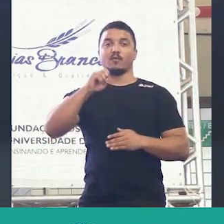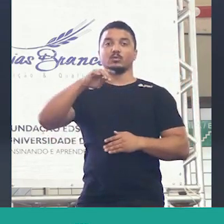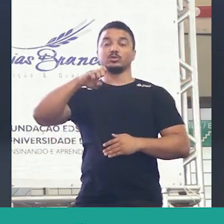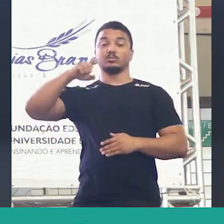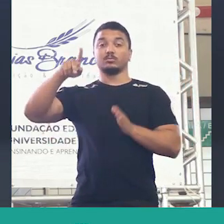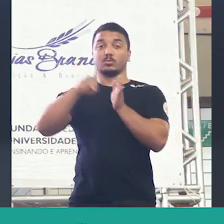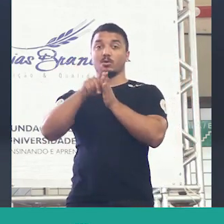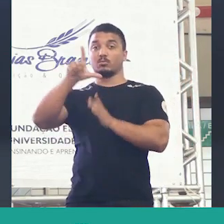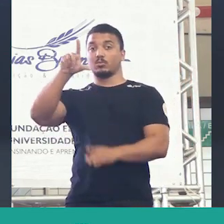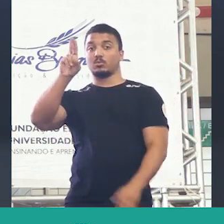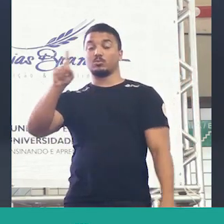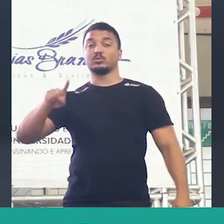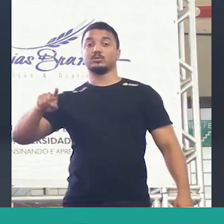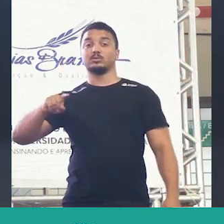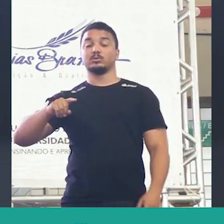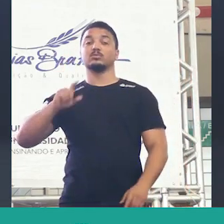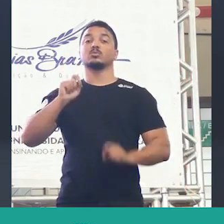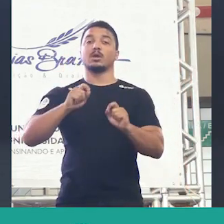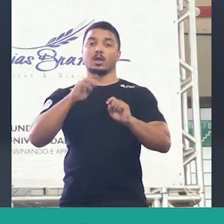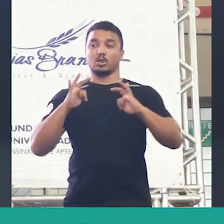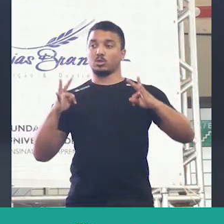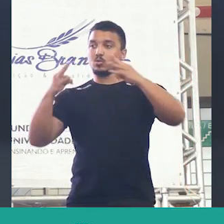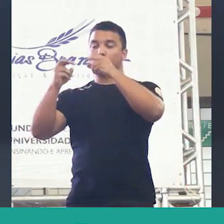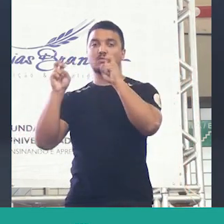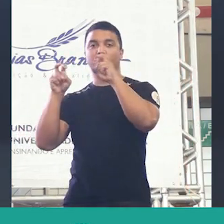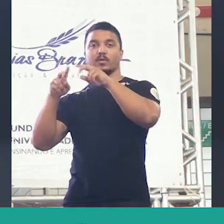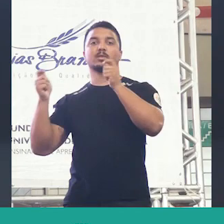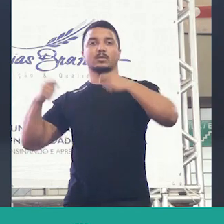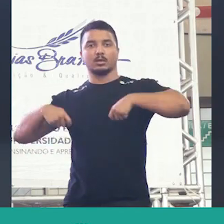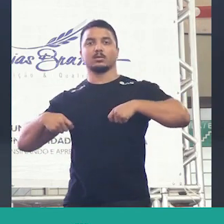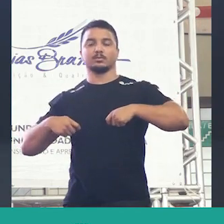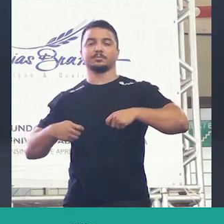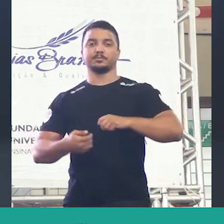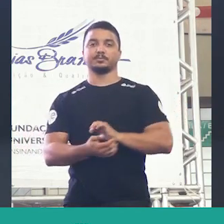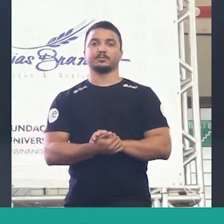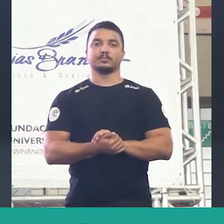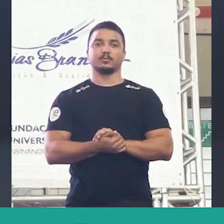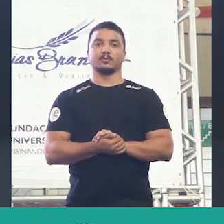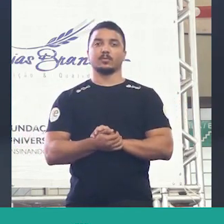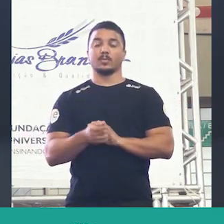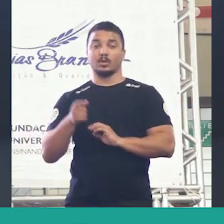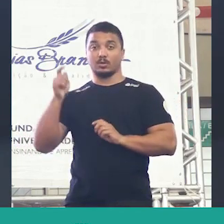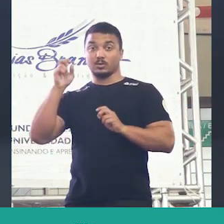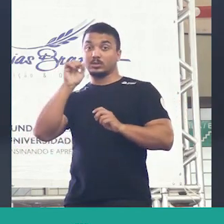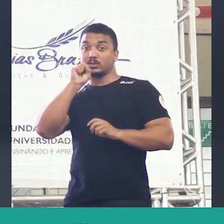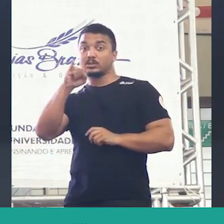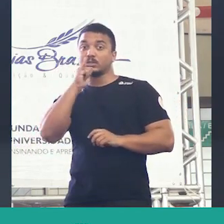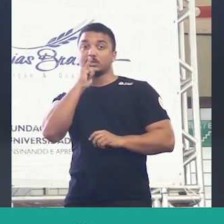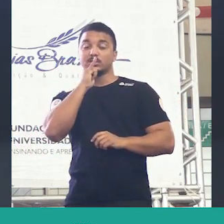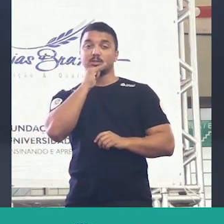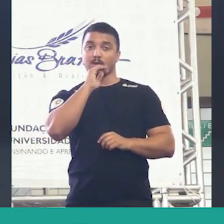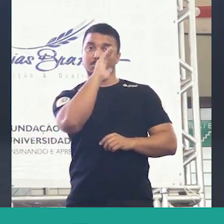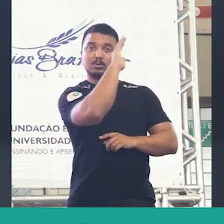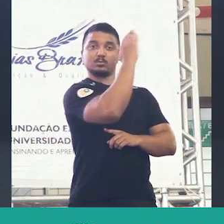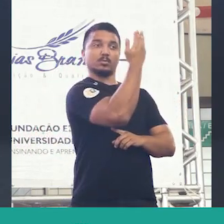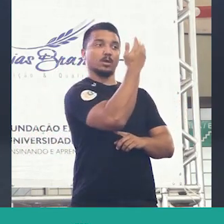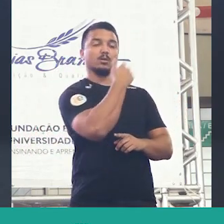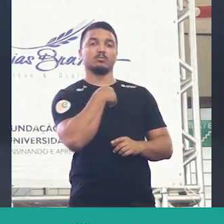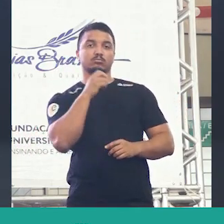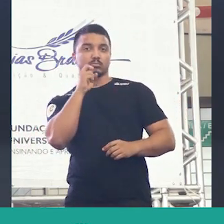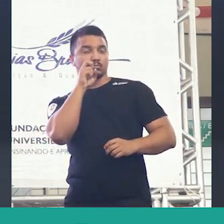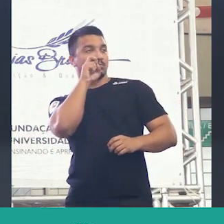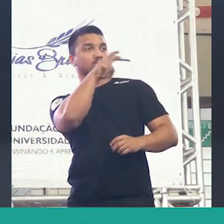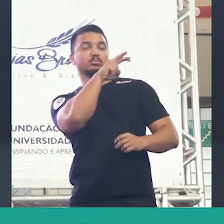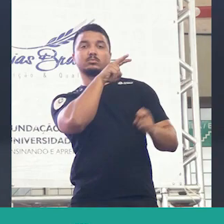luz? É tudo aquilo que é visível. Você, quando olha para o espelho, você não vê